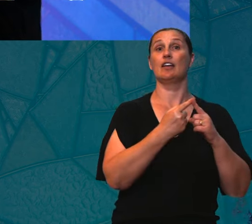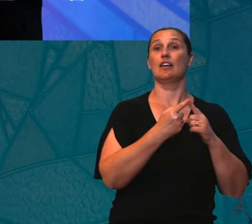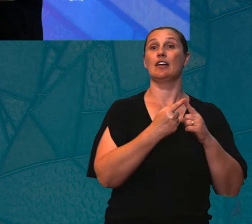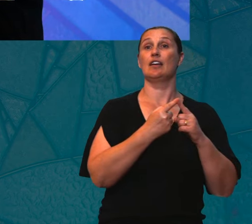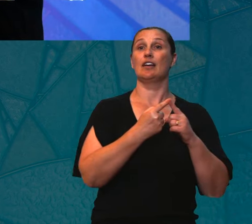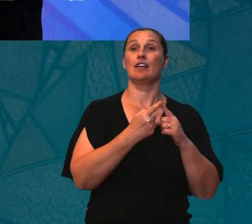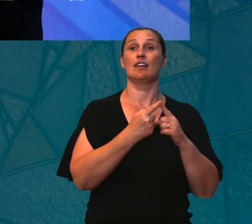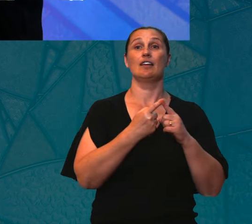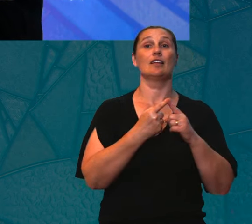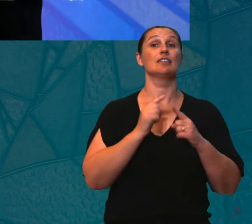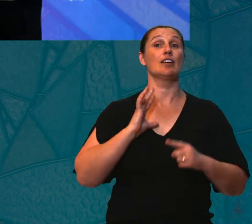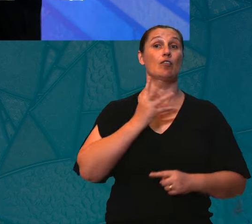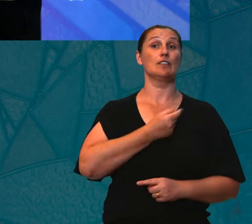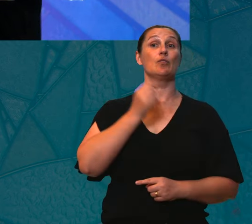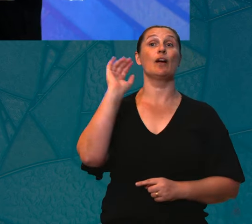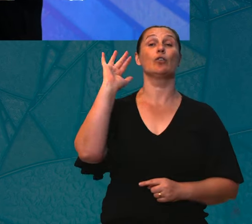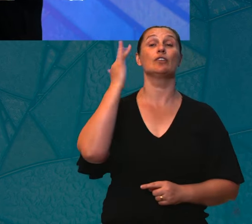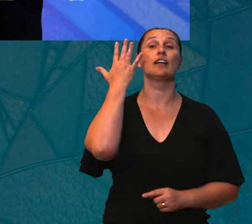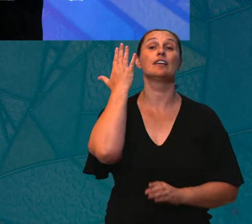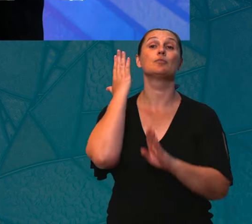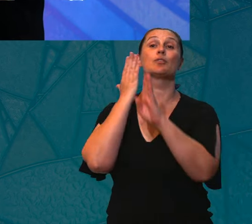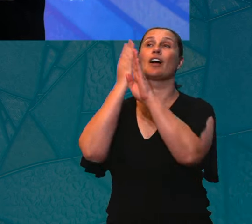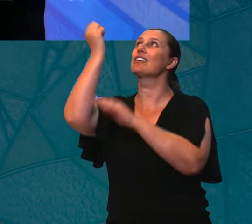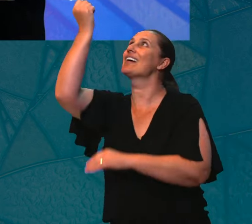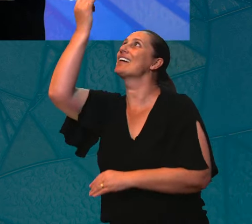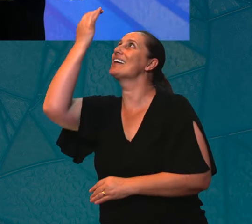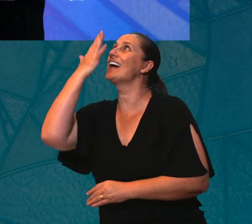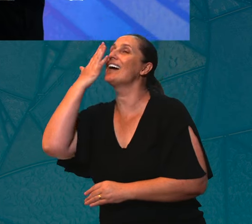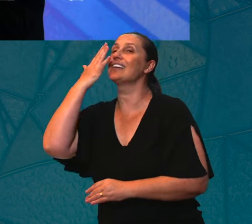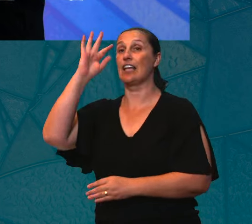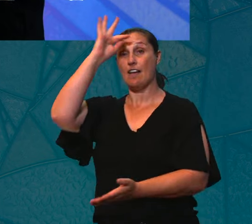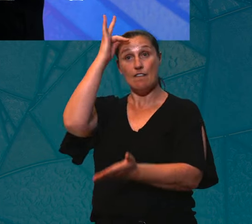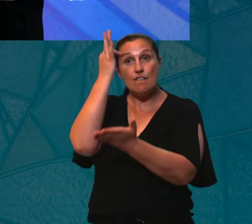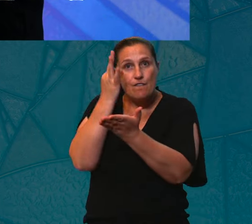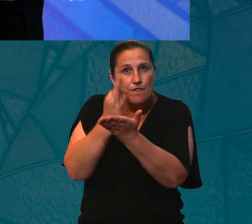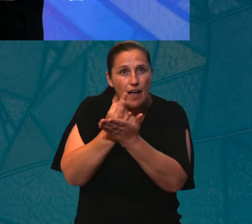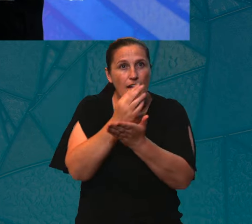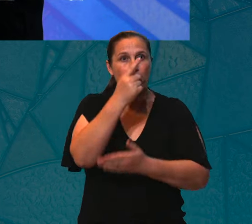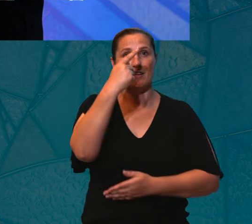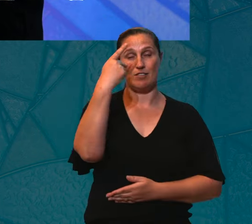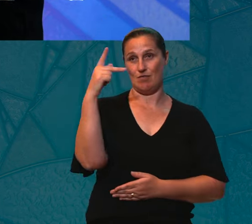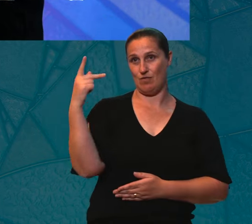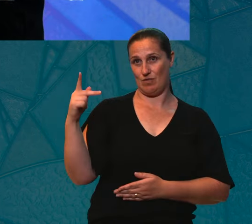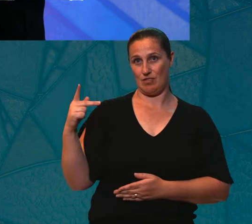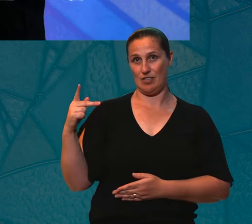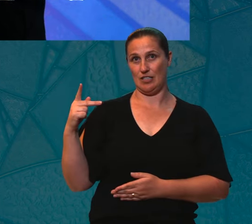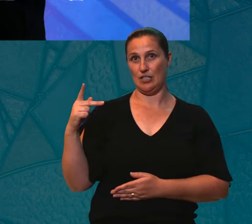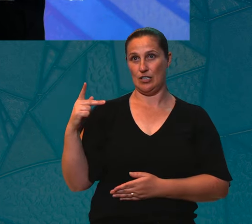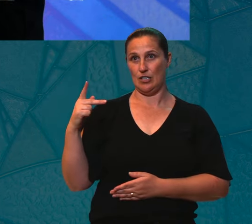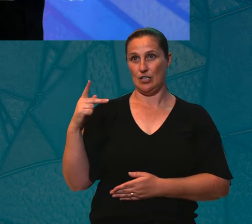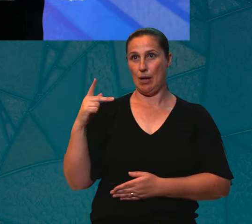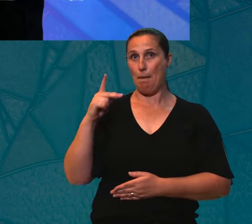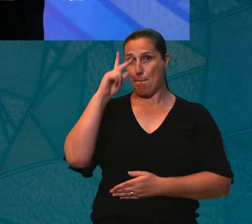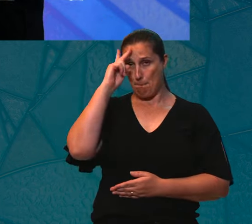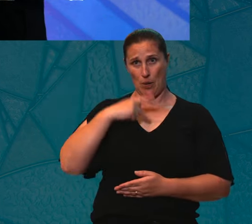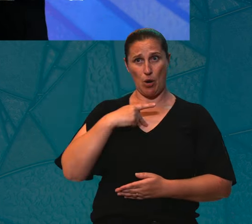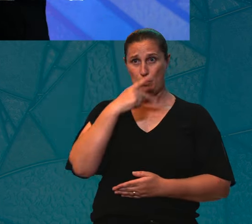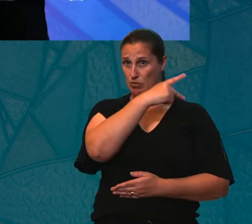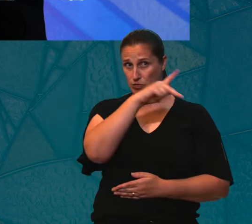pela graça por meio da Fé e isto não vem de vocês a